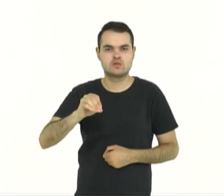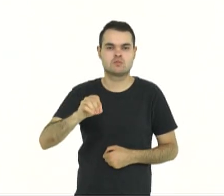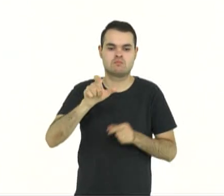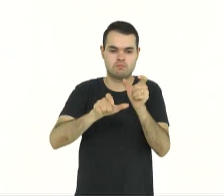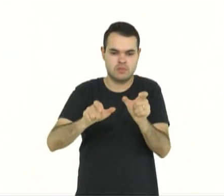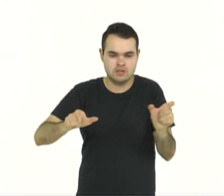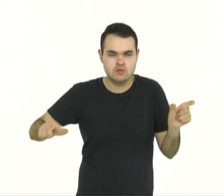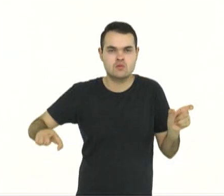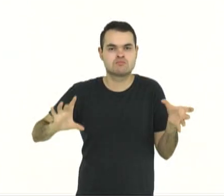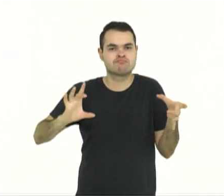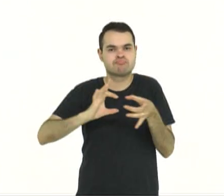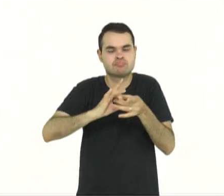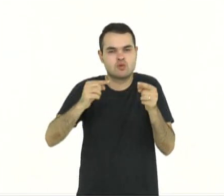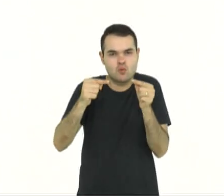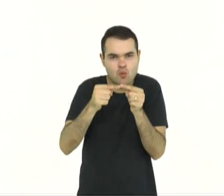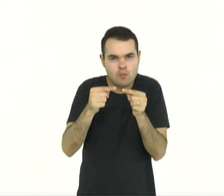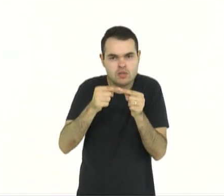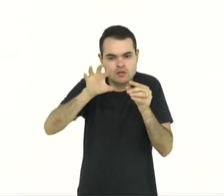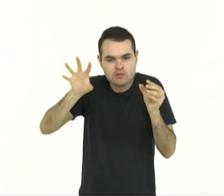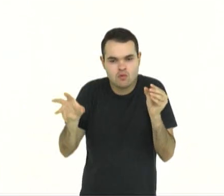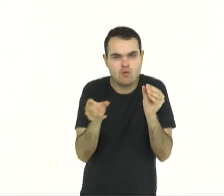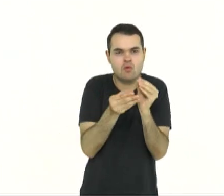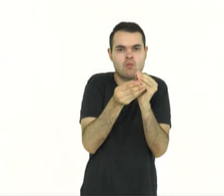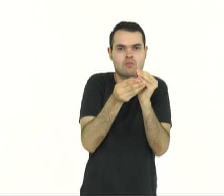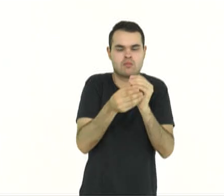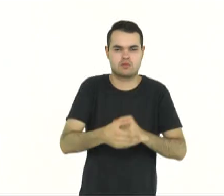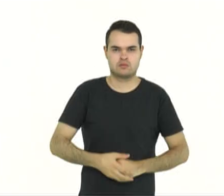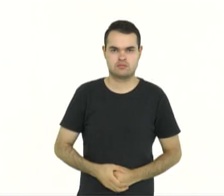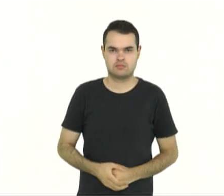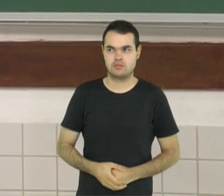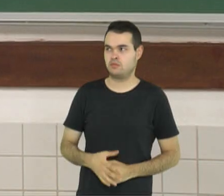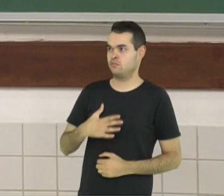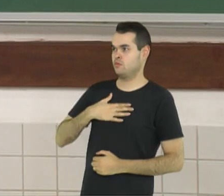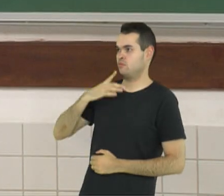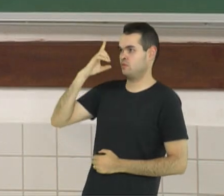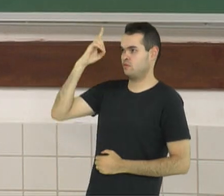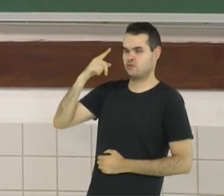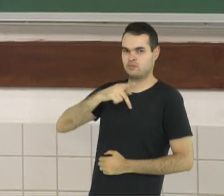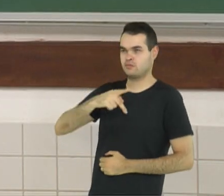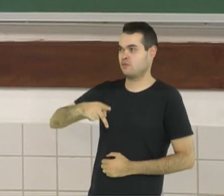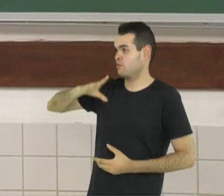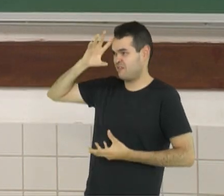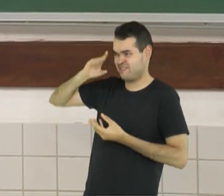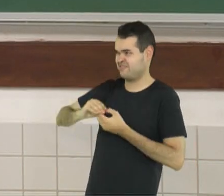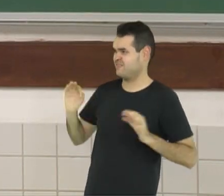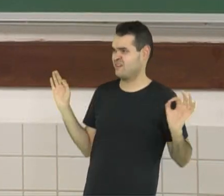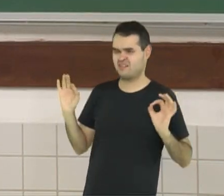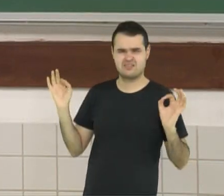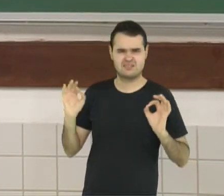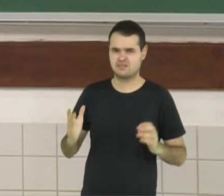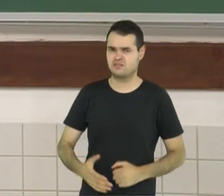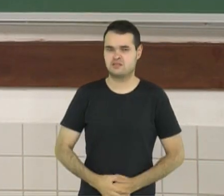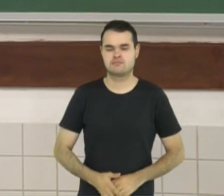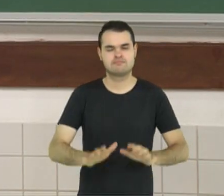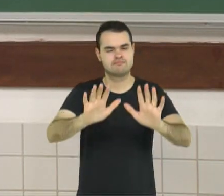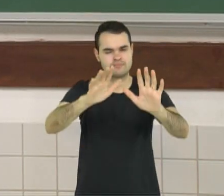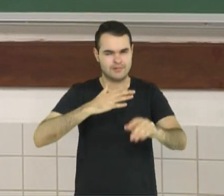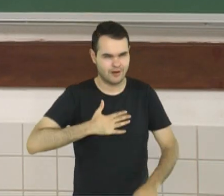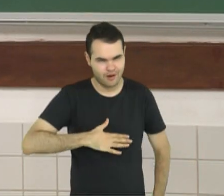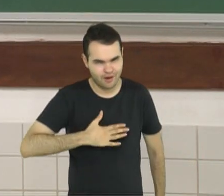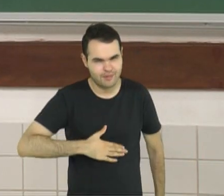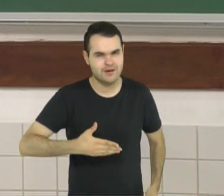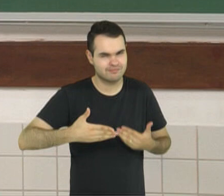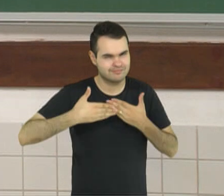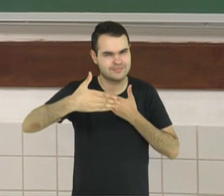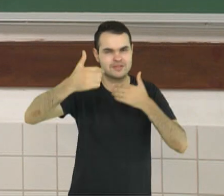personas e que tem sujeito e complementos. Meu Deus, professora, agora que eu não entendi nada mesmo, né? Calma que vai